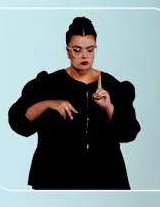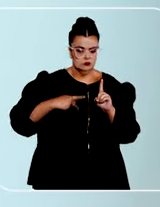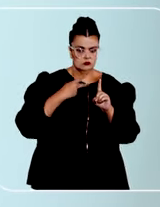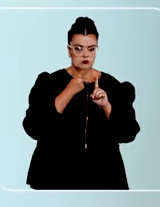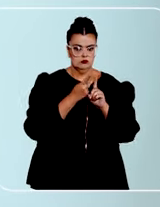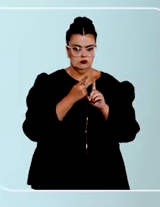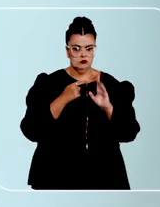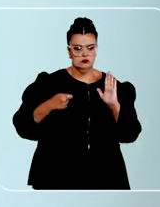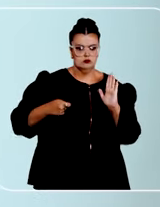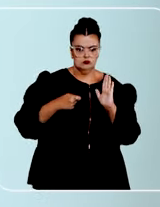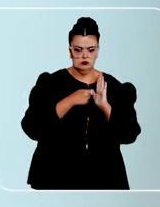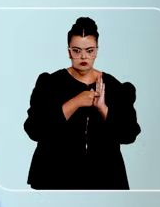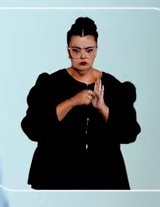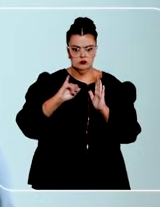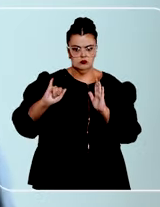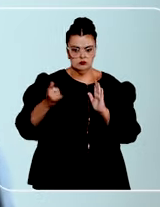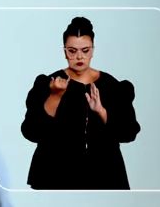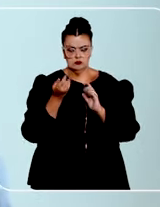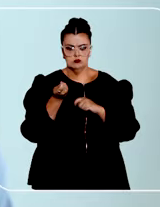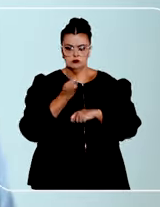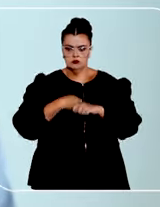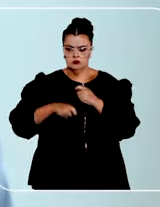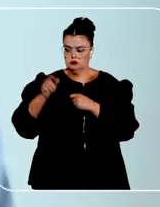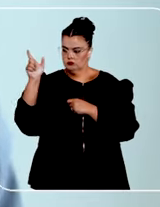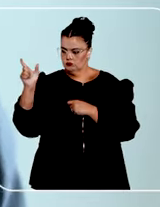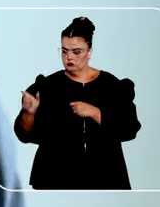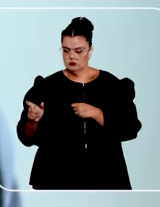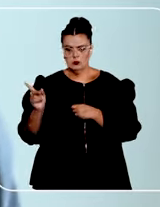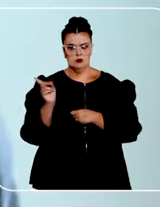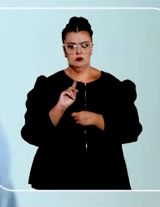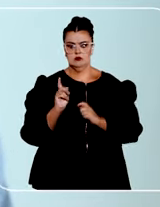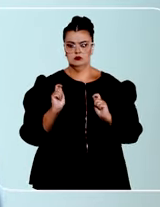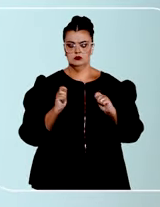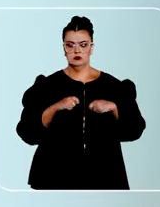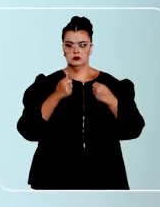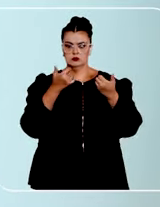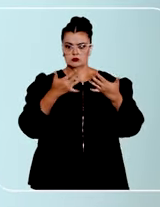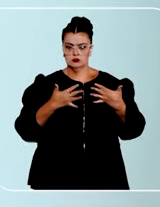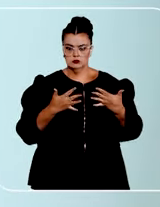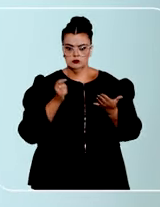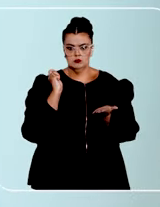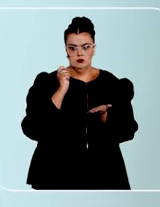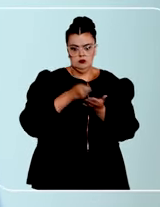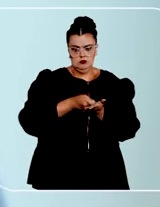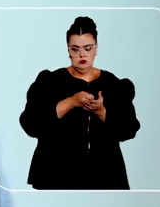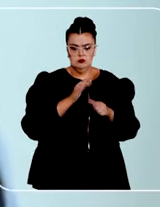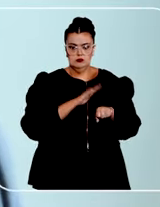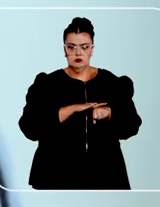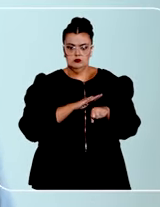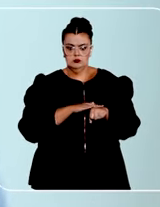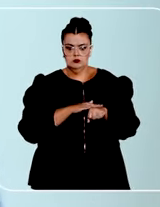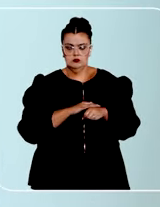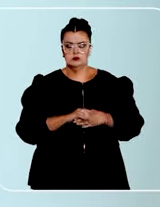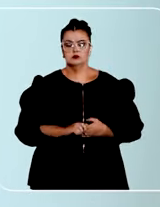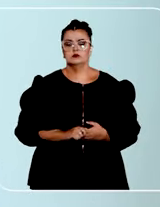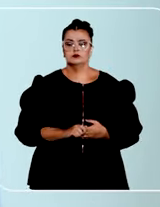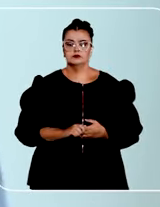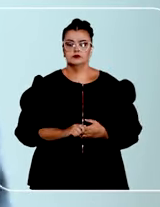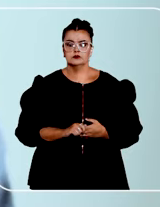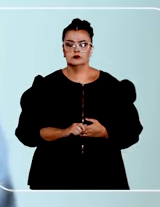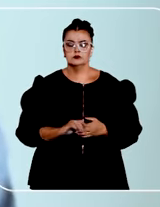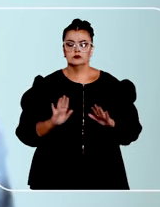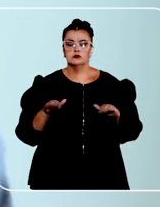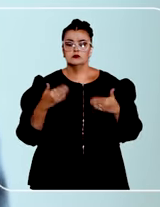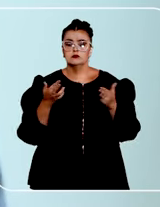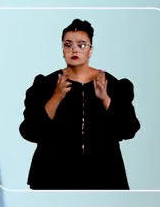condenação do proveito econômico obtido pela parte ou quando não for possível mensurá-los sobre o valor atualizado da causa e